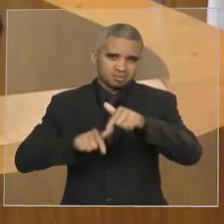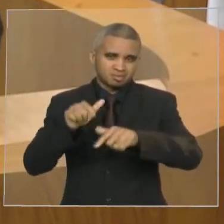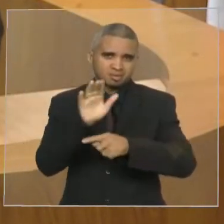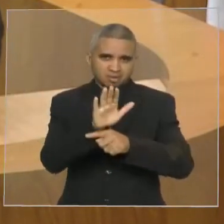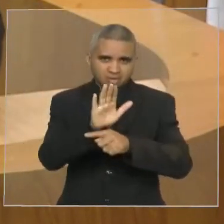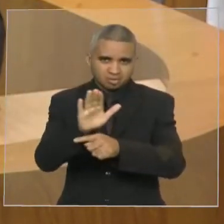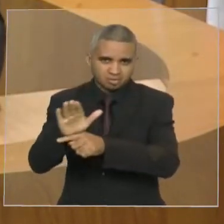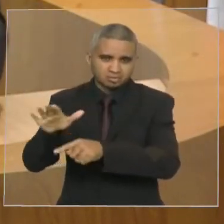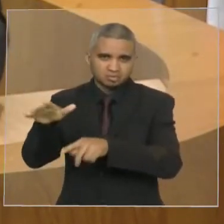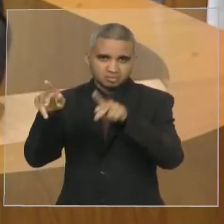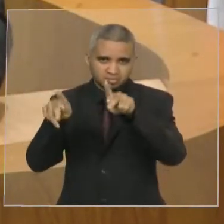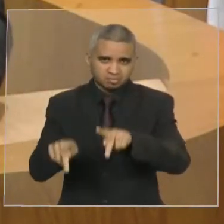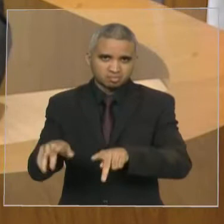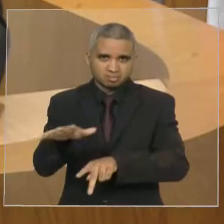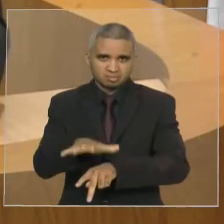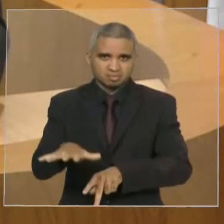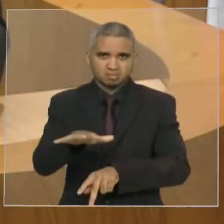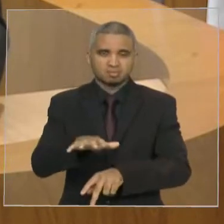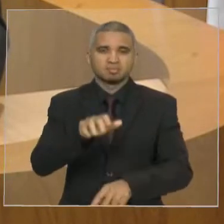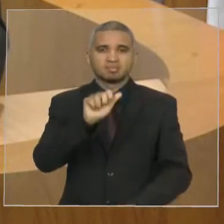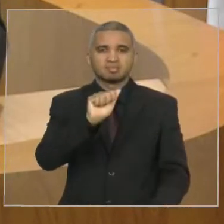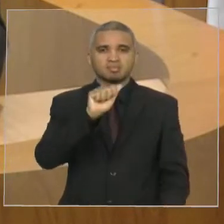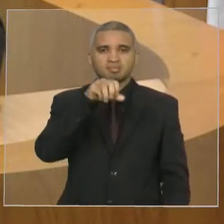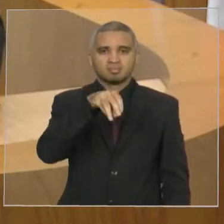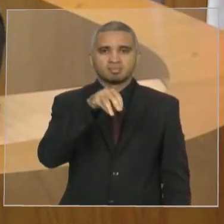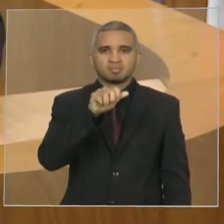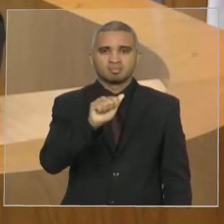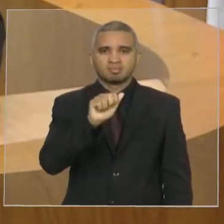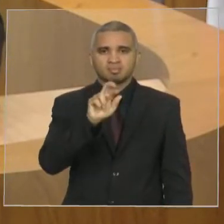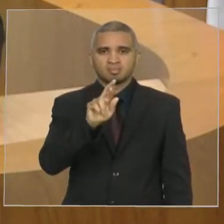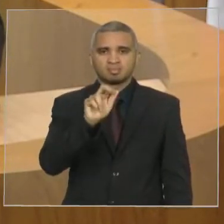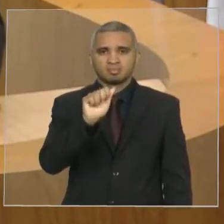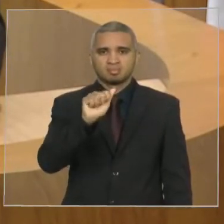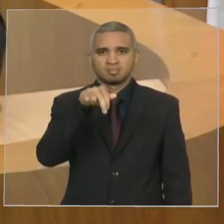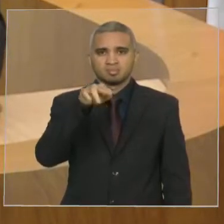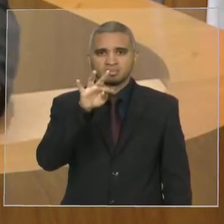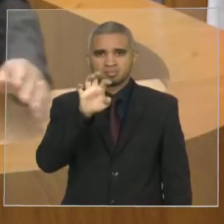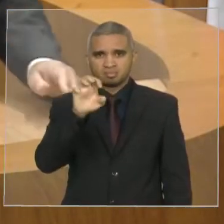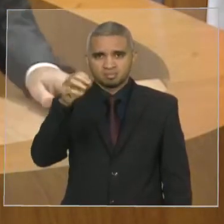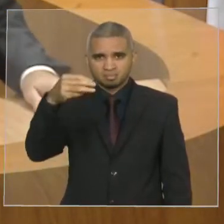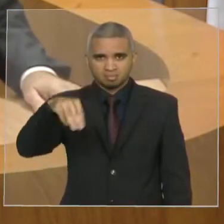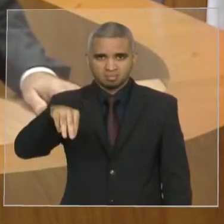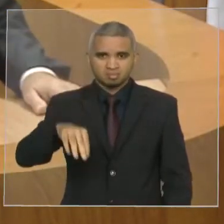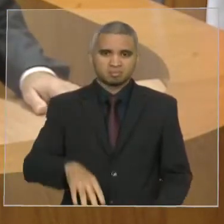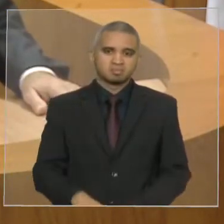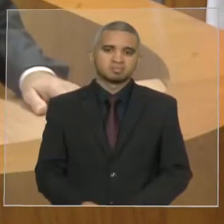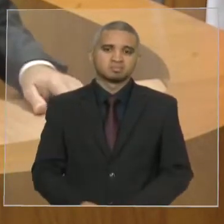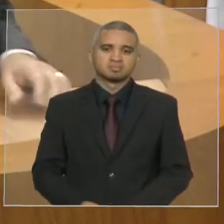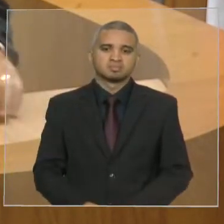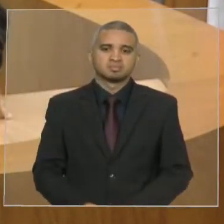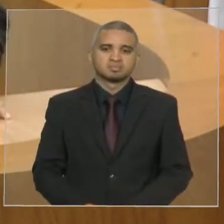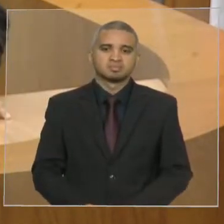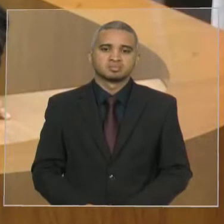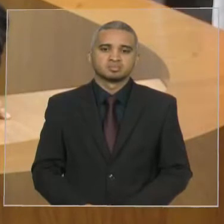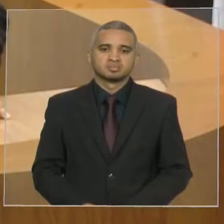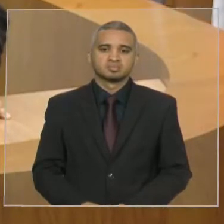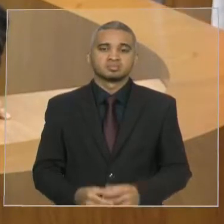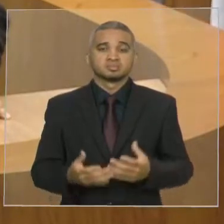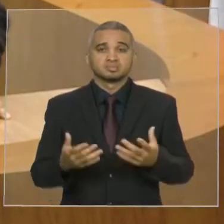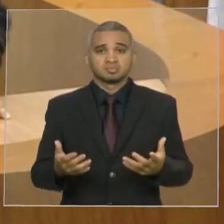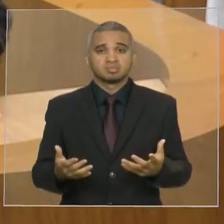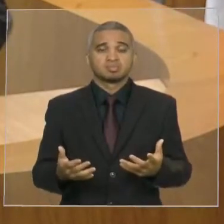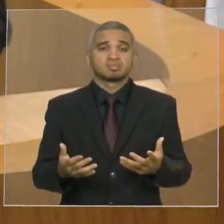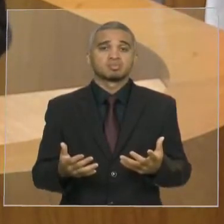sociedade, daquela comunidade, em Amarante do Maranhão. Ficou a contento essa ampliação e